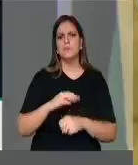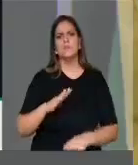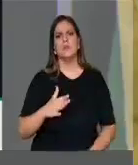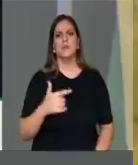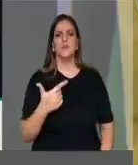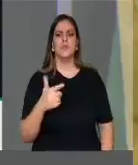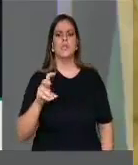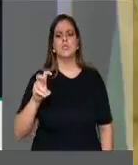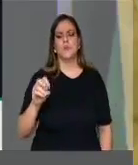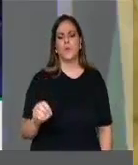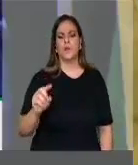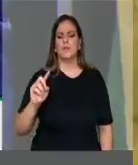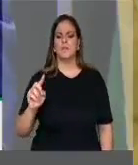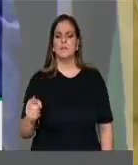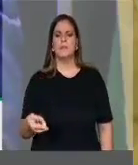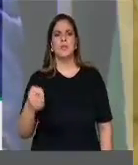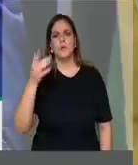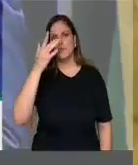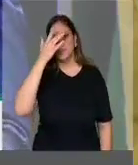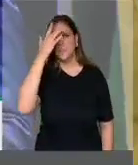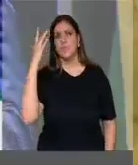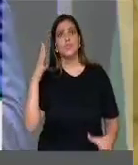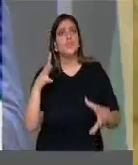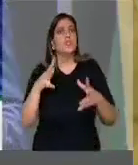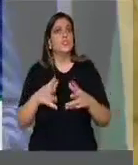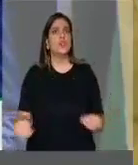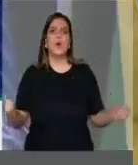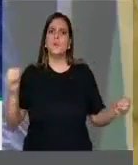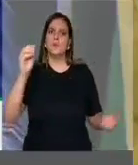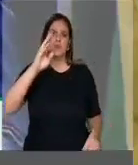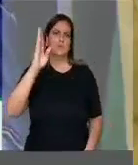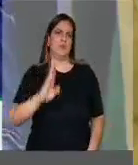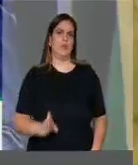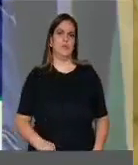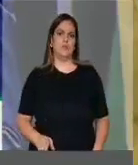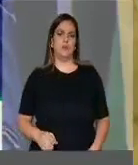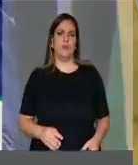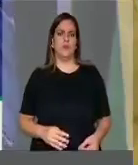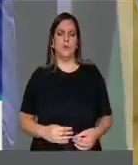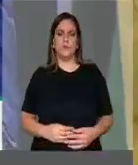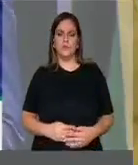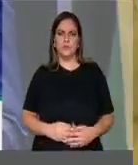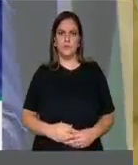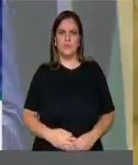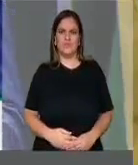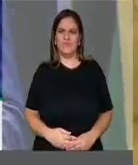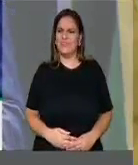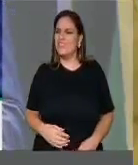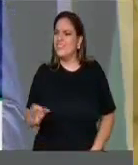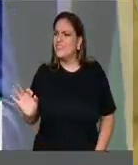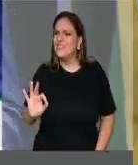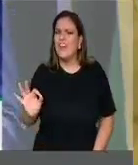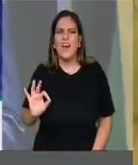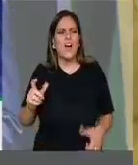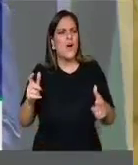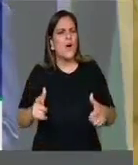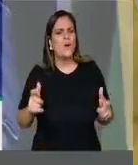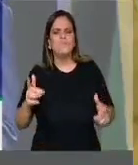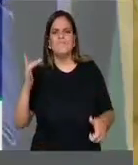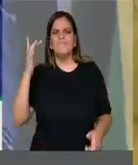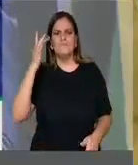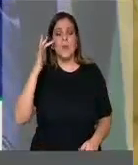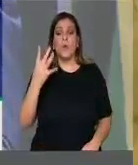250 mil pessoas no nosso país sem deixar qualquer rastro. 40 mil